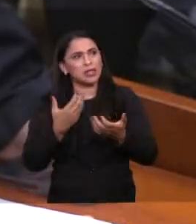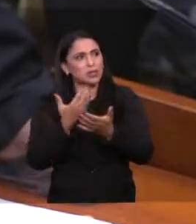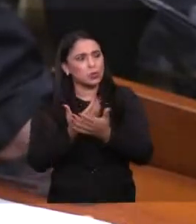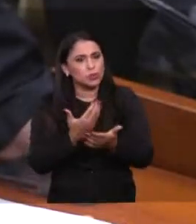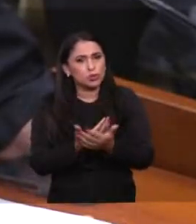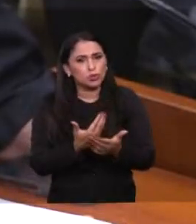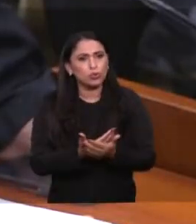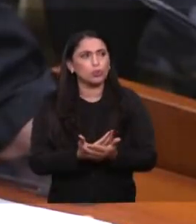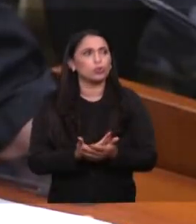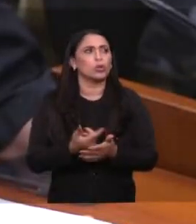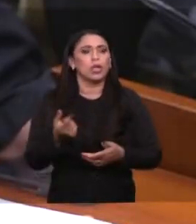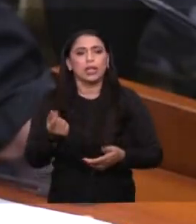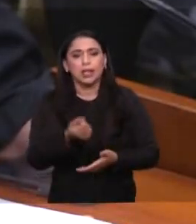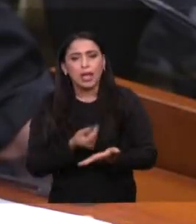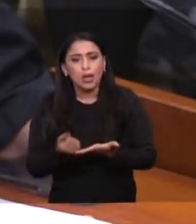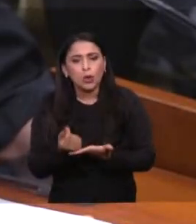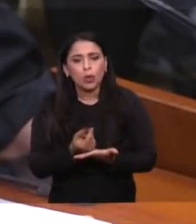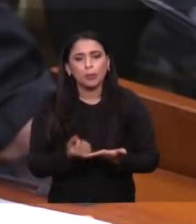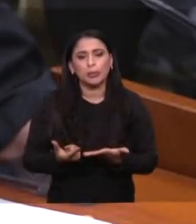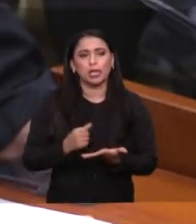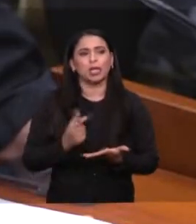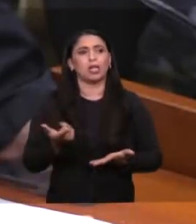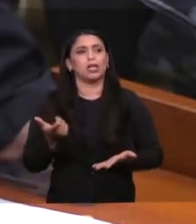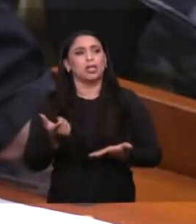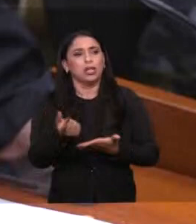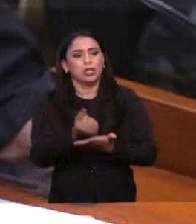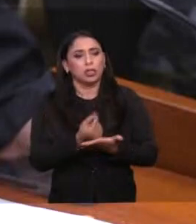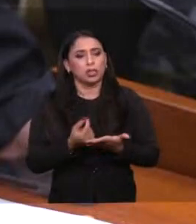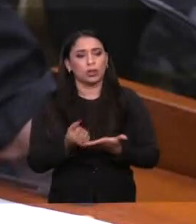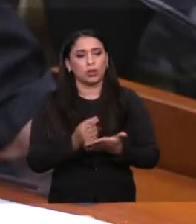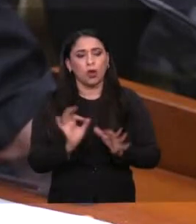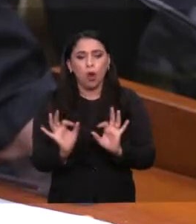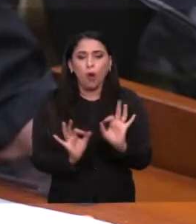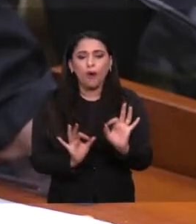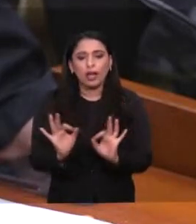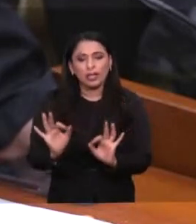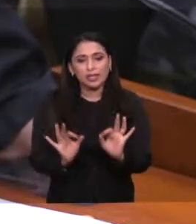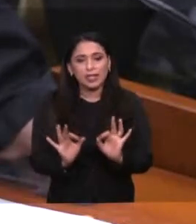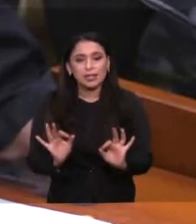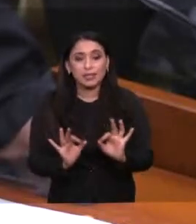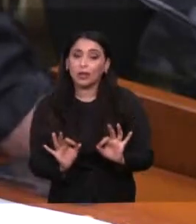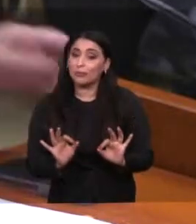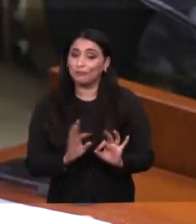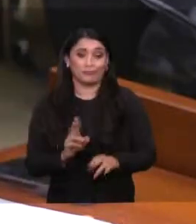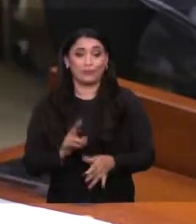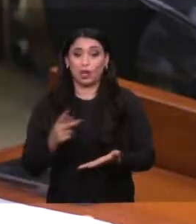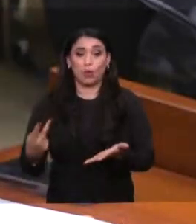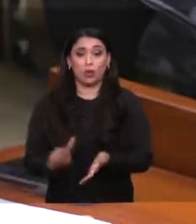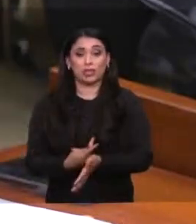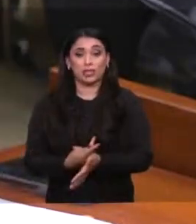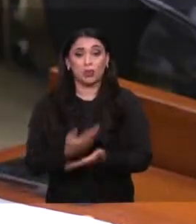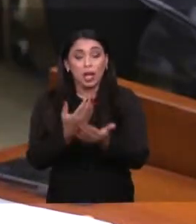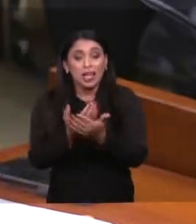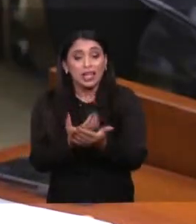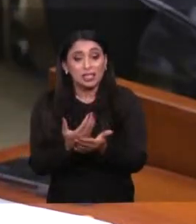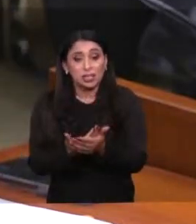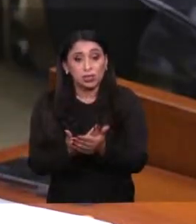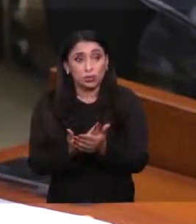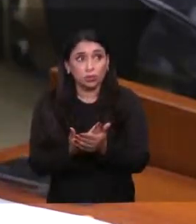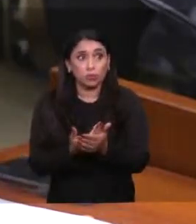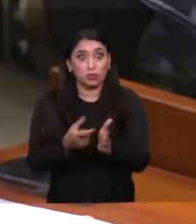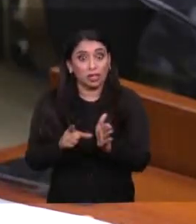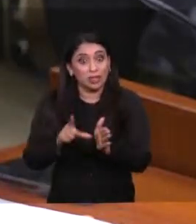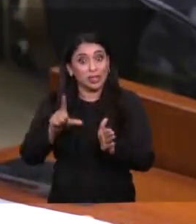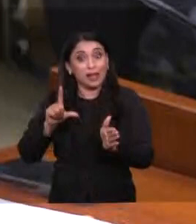impacto econômico, orçamentário e organizacional, que não aconteceu. Esse estudo devia preceder a lei,